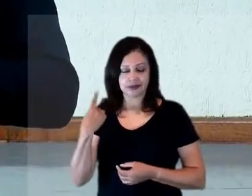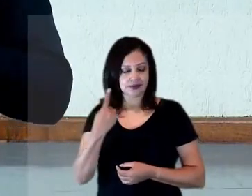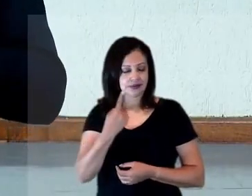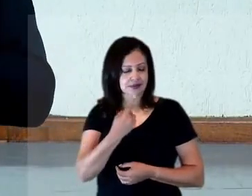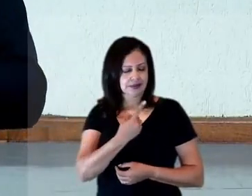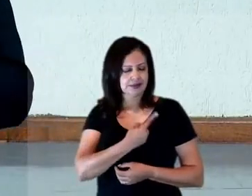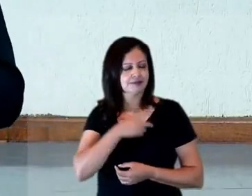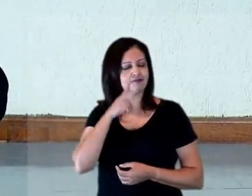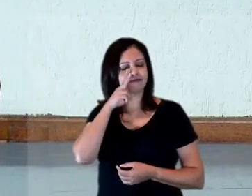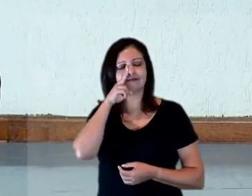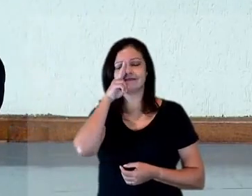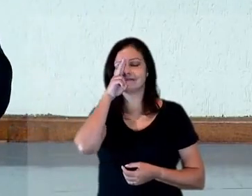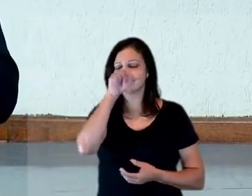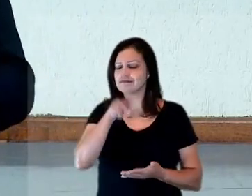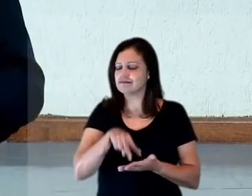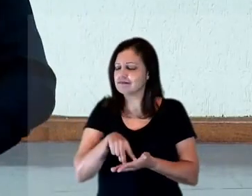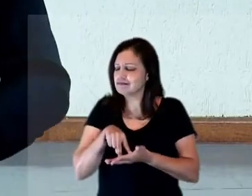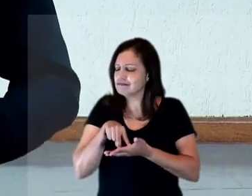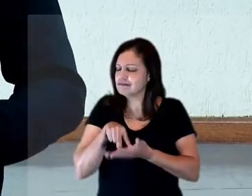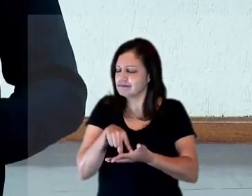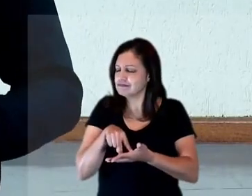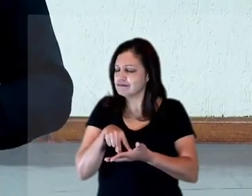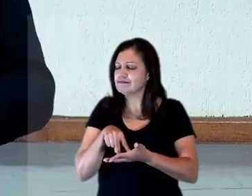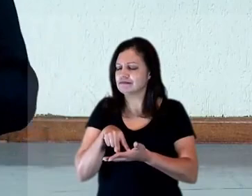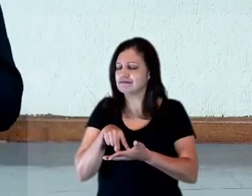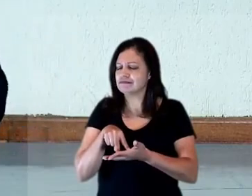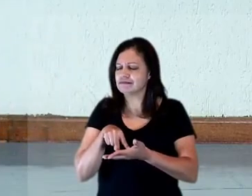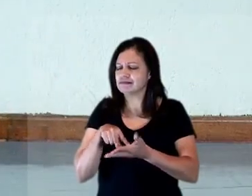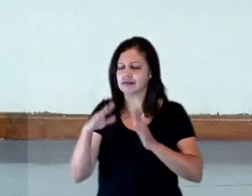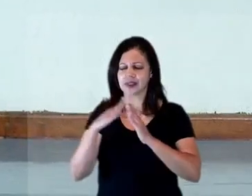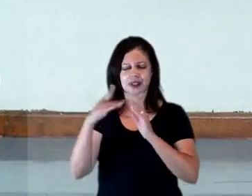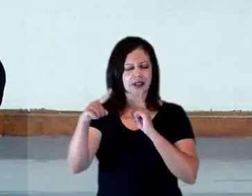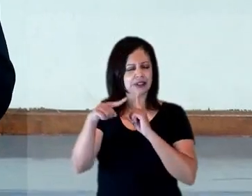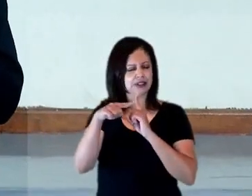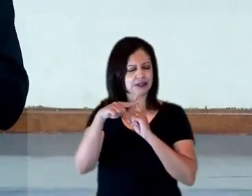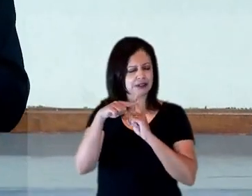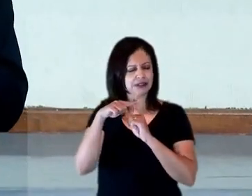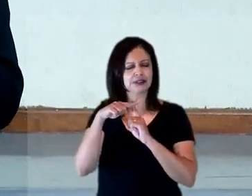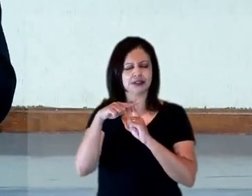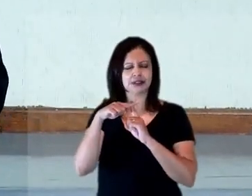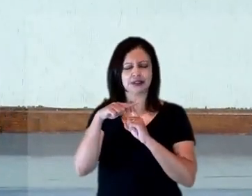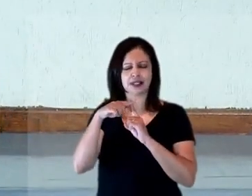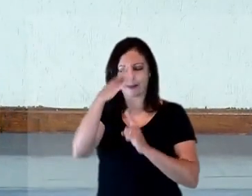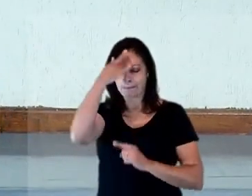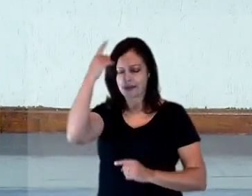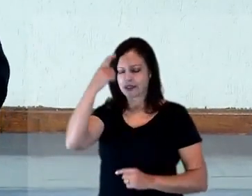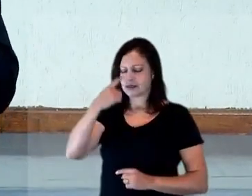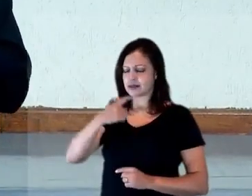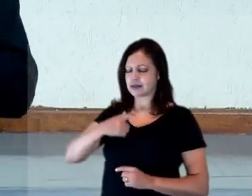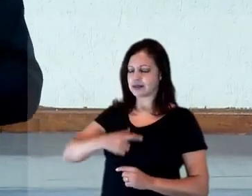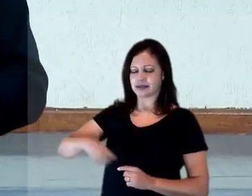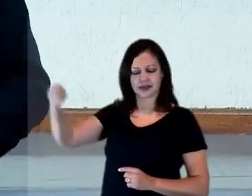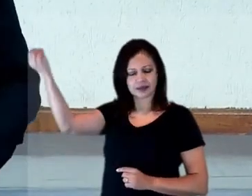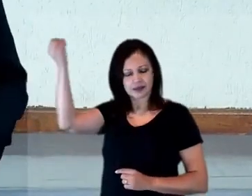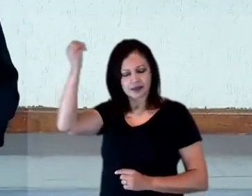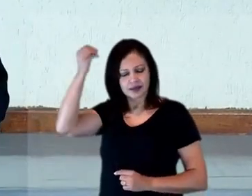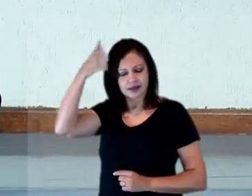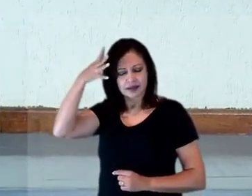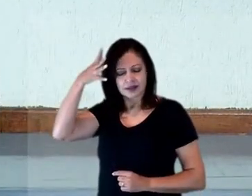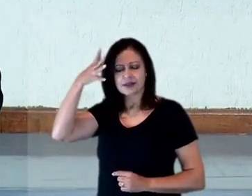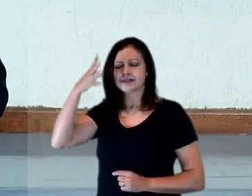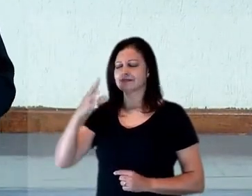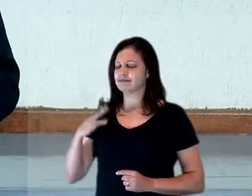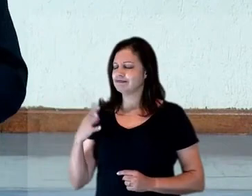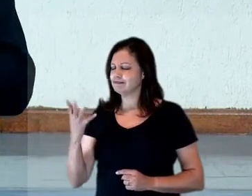fortalecer a cada dia como igreja, como irmãos em Cristo, como pessoas que receberam do Senhor a graça, o favor